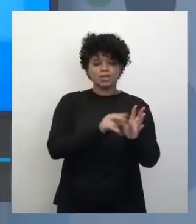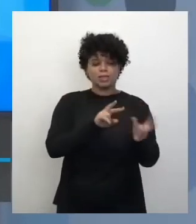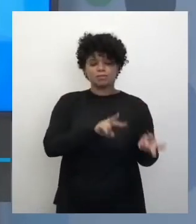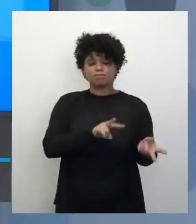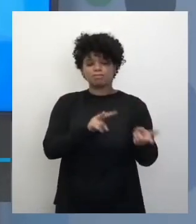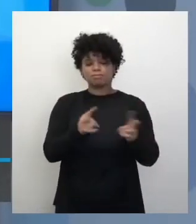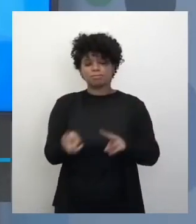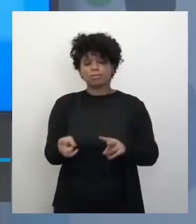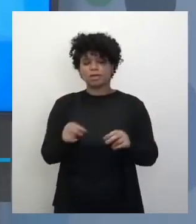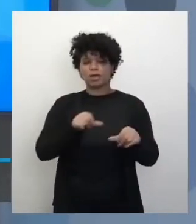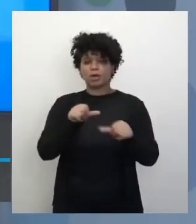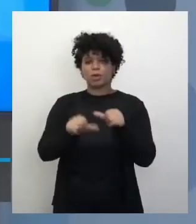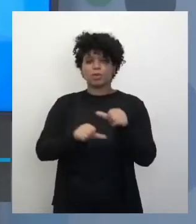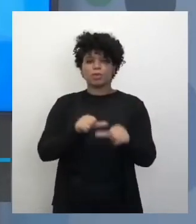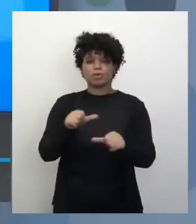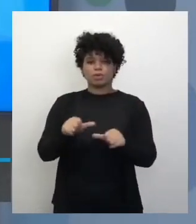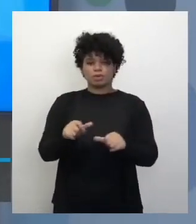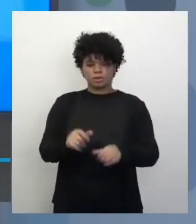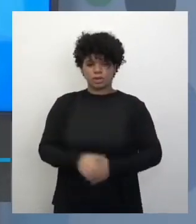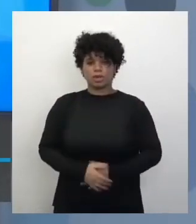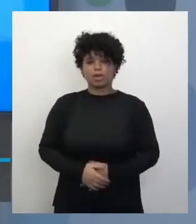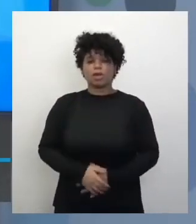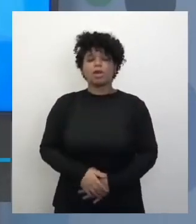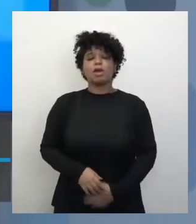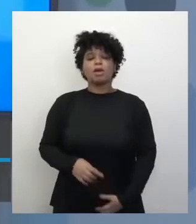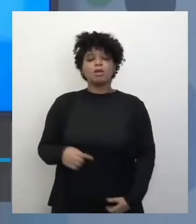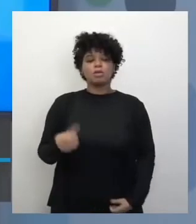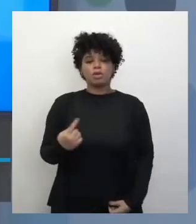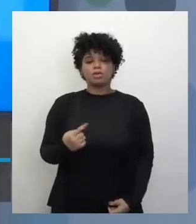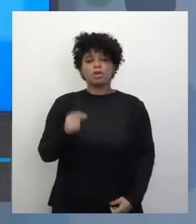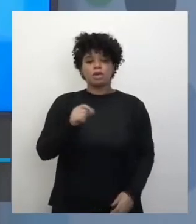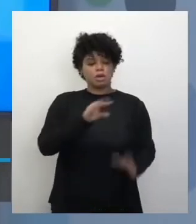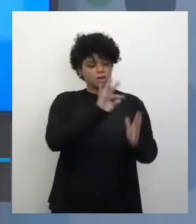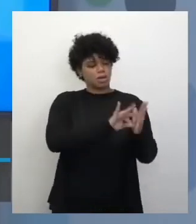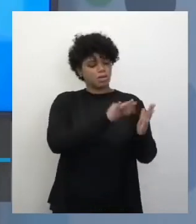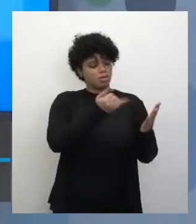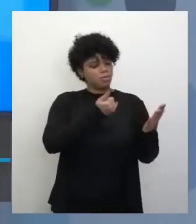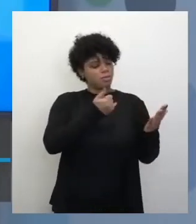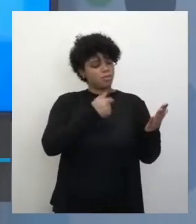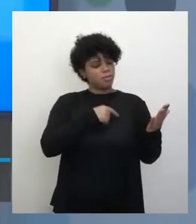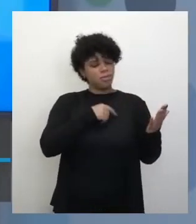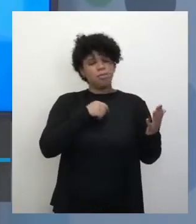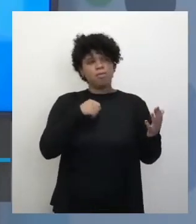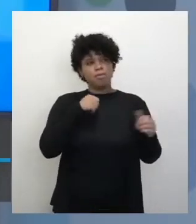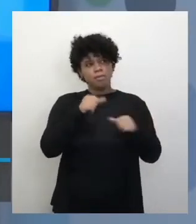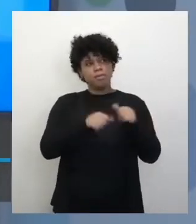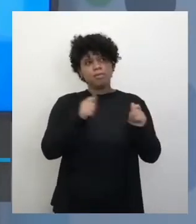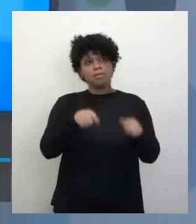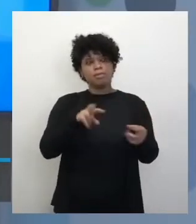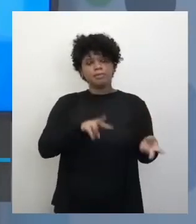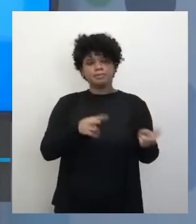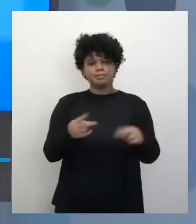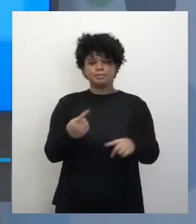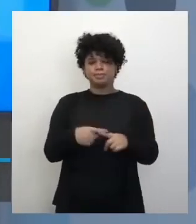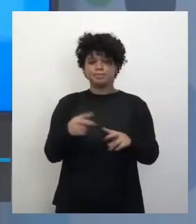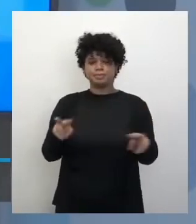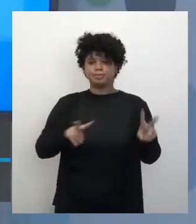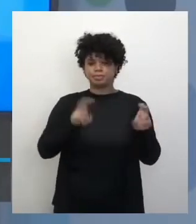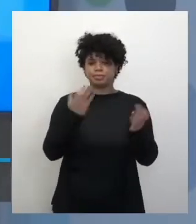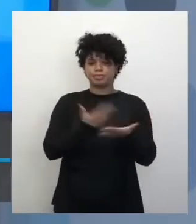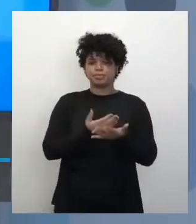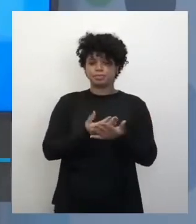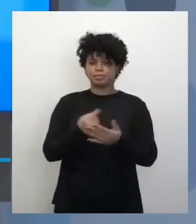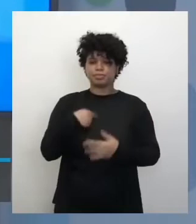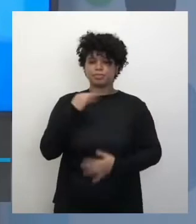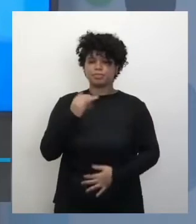Na maior parte das vezes, a gente quer melhorar a informação, tá? Então, por exemplo, o título da aula, o que eu quero dizer? Às vezes